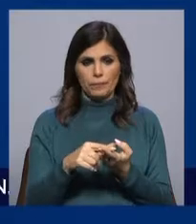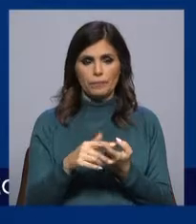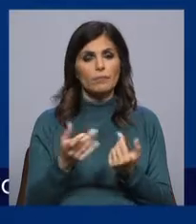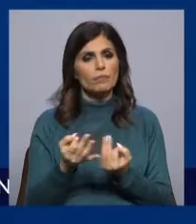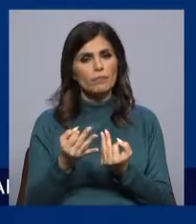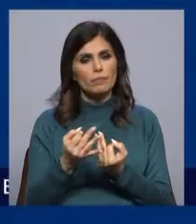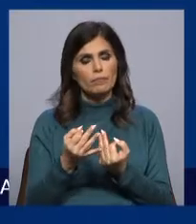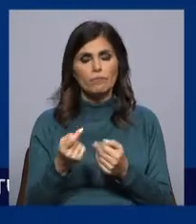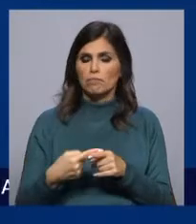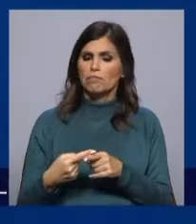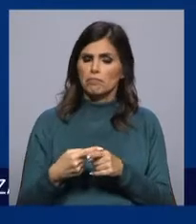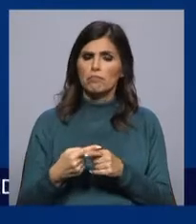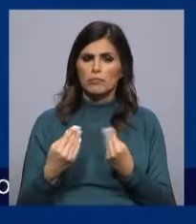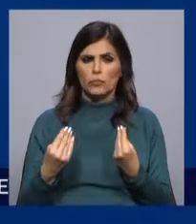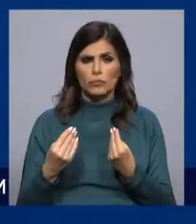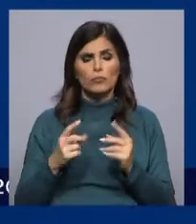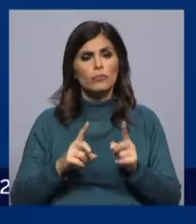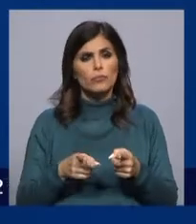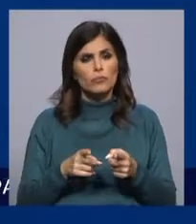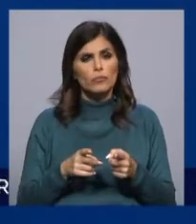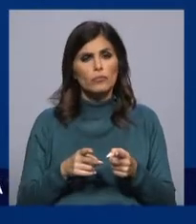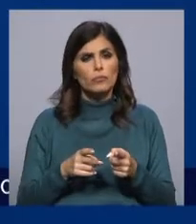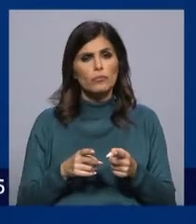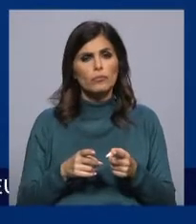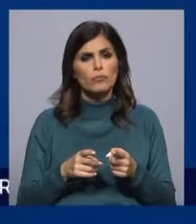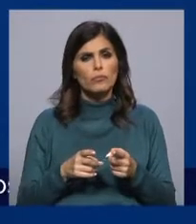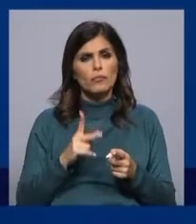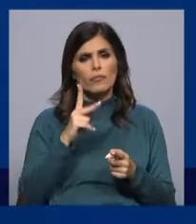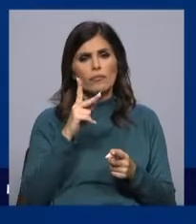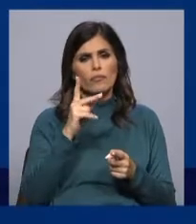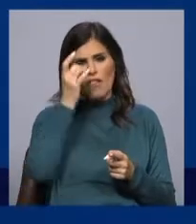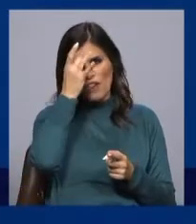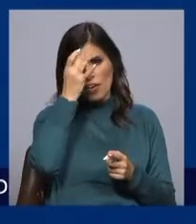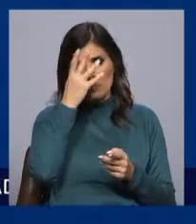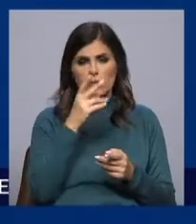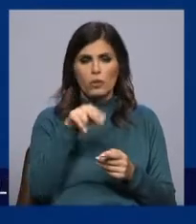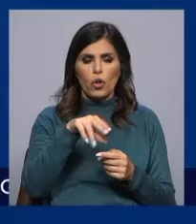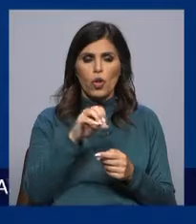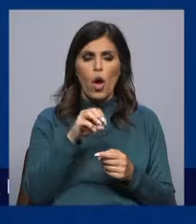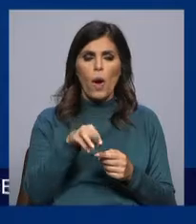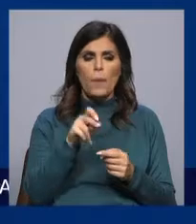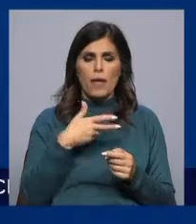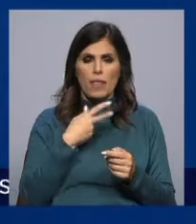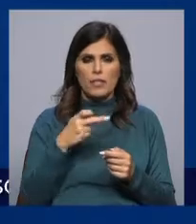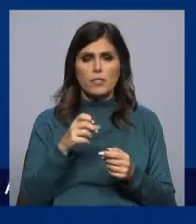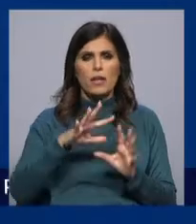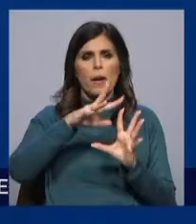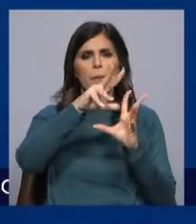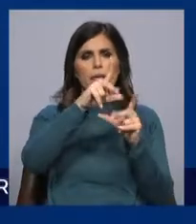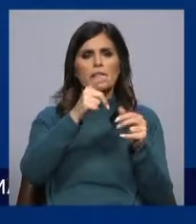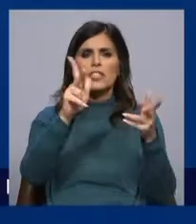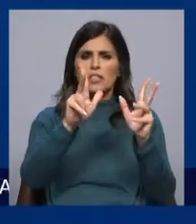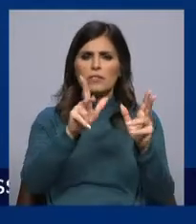realmente excitantes e que começamos com, olha, vagabundos, ou nómadas, ou planetas livres. São tudo